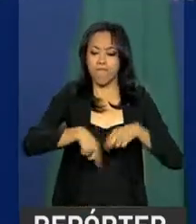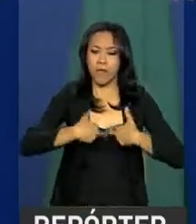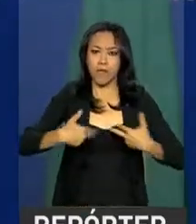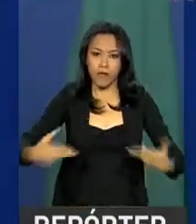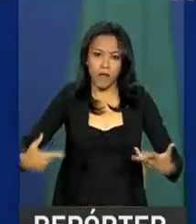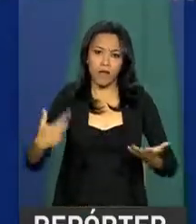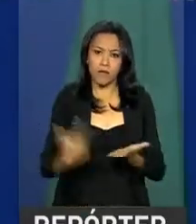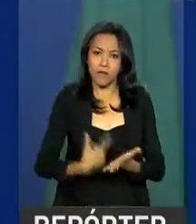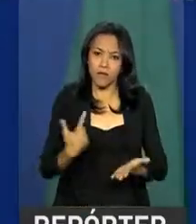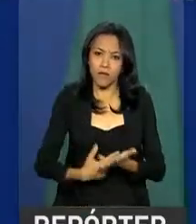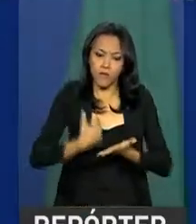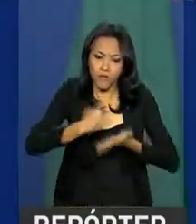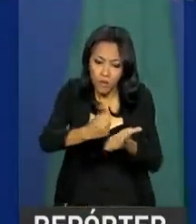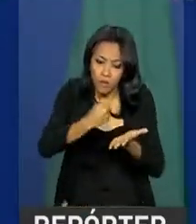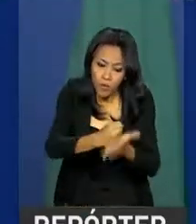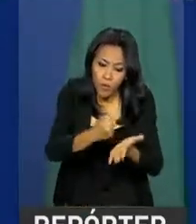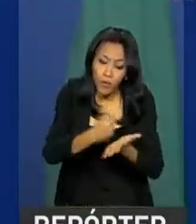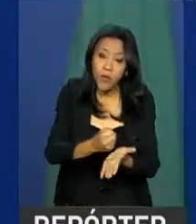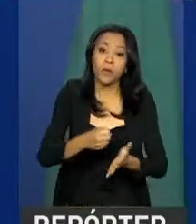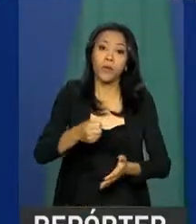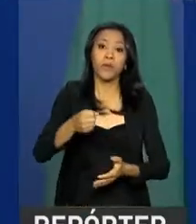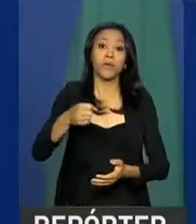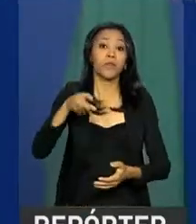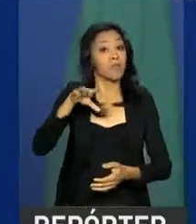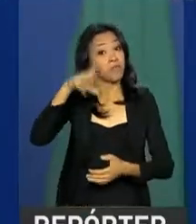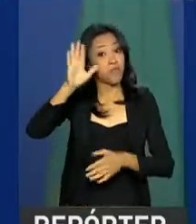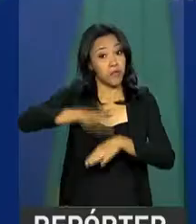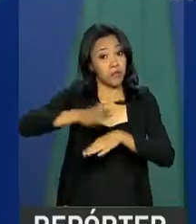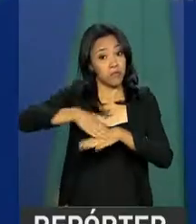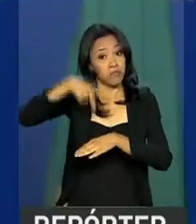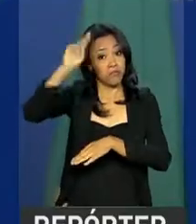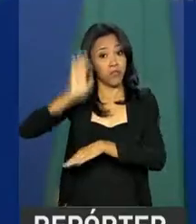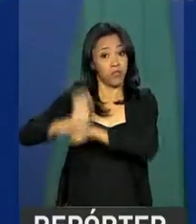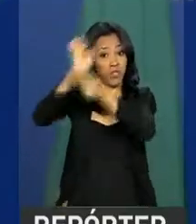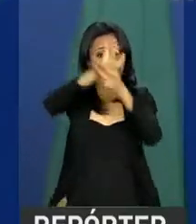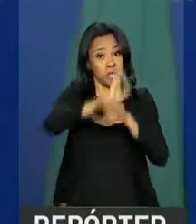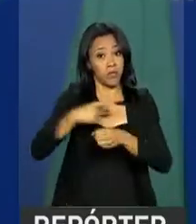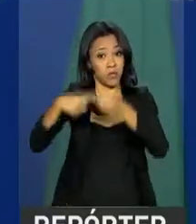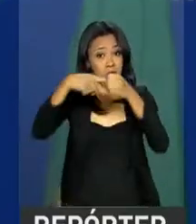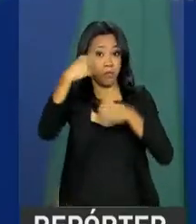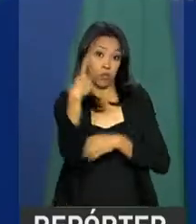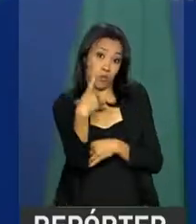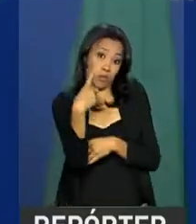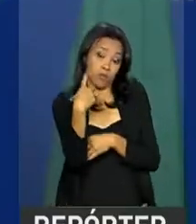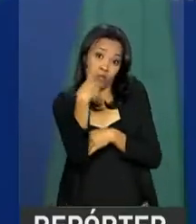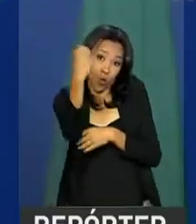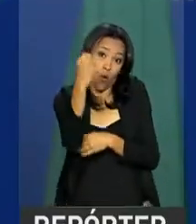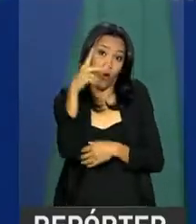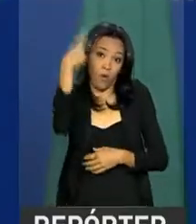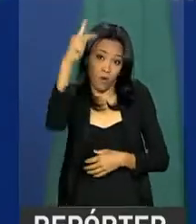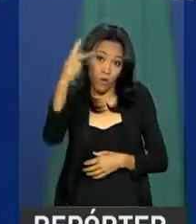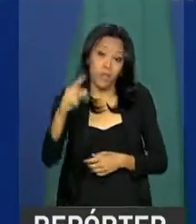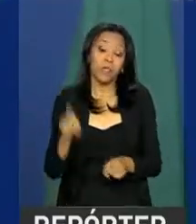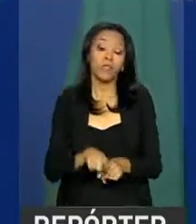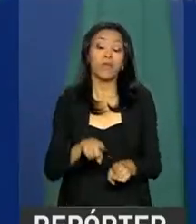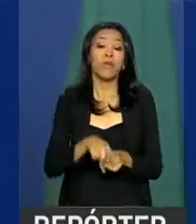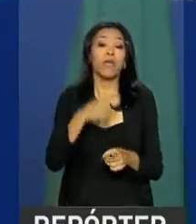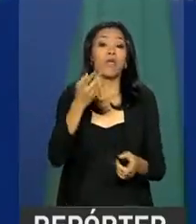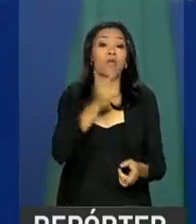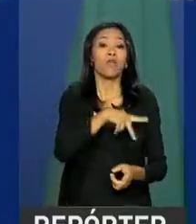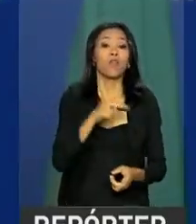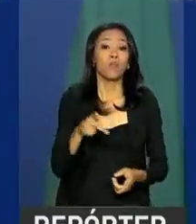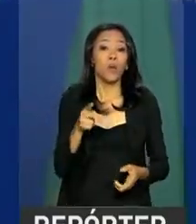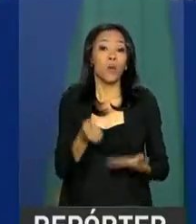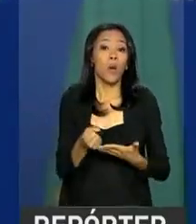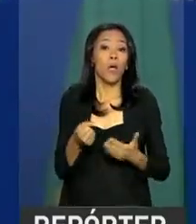apoio de acordo com a escolha dos estados e dos municípios um apoio para o professor assistente que será um